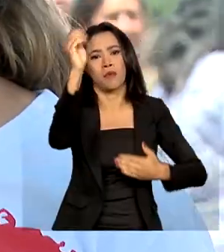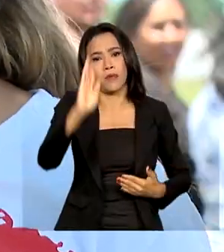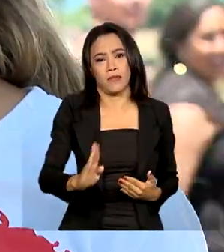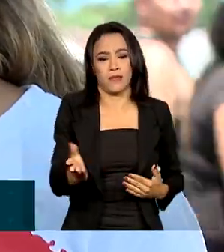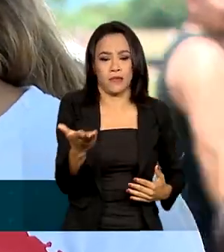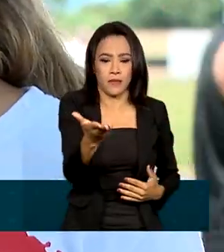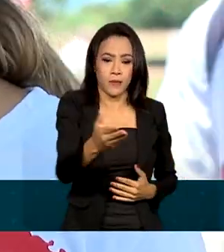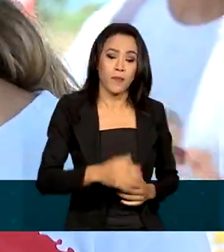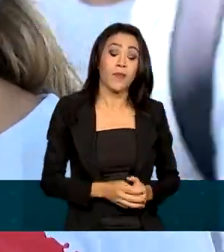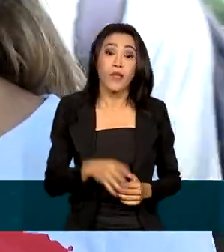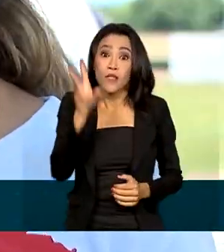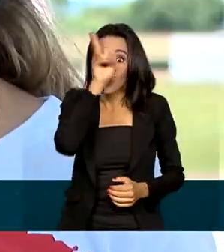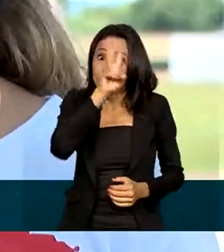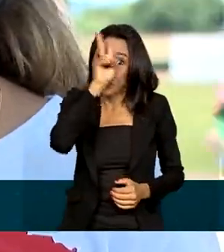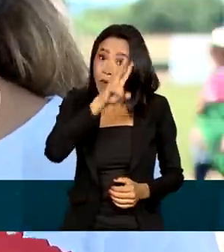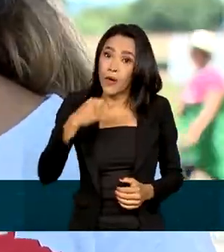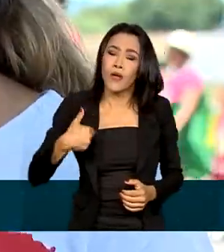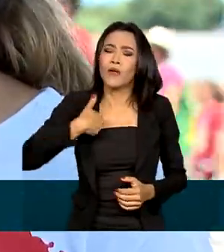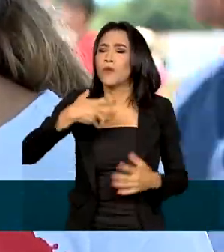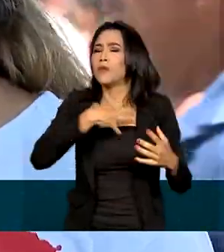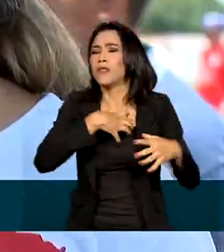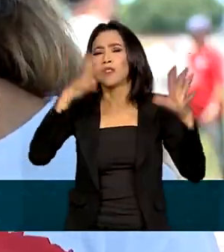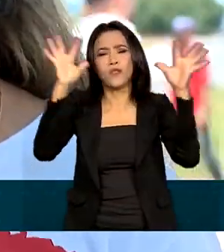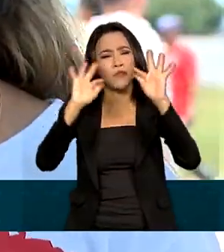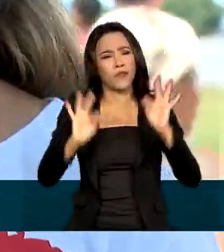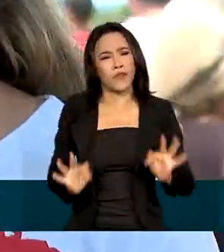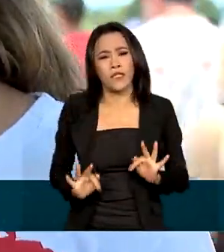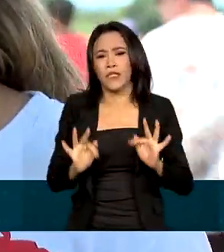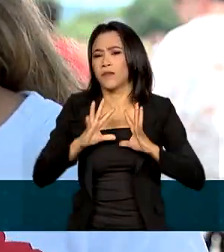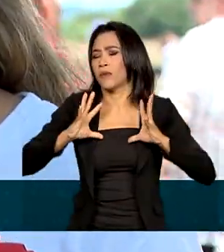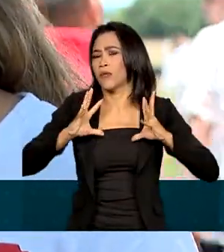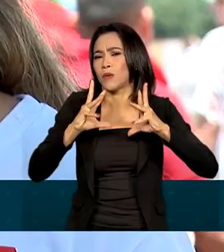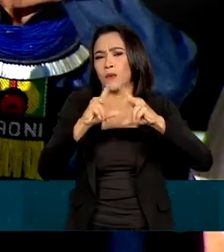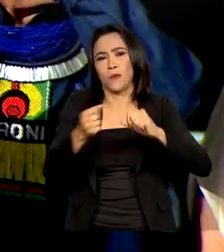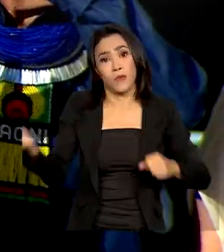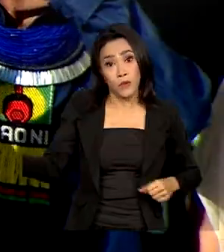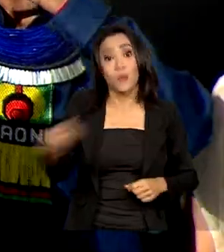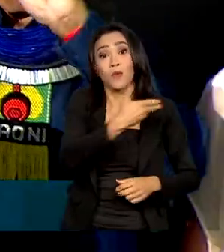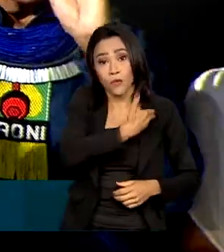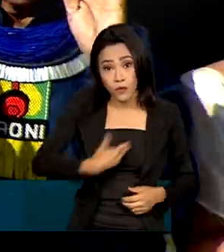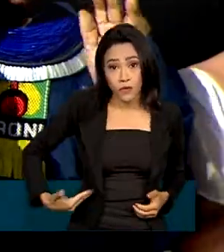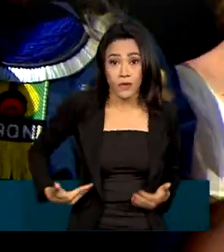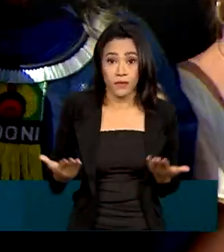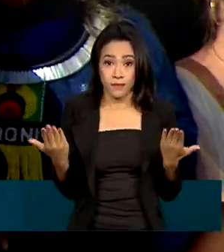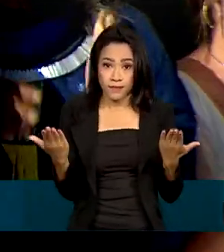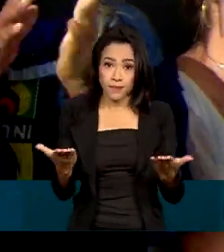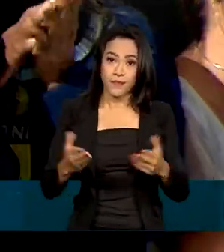histórico do nosso país. Eu estou muito feliz com todas as possibilidades desse novo governo.